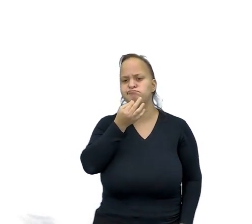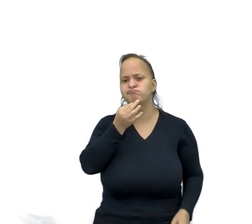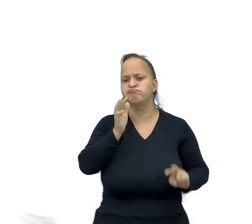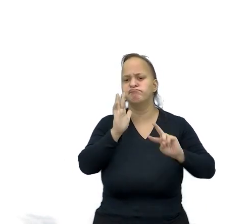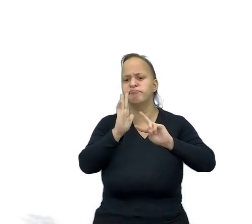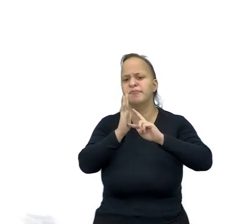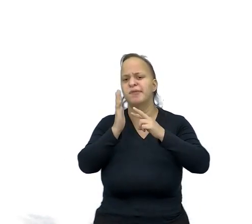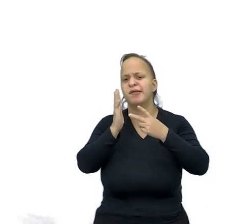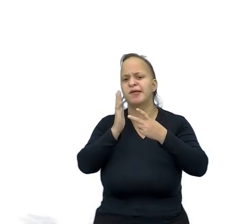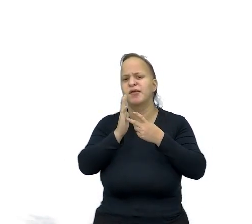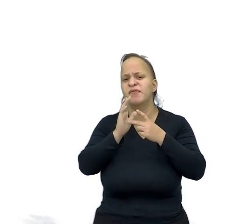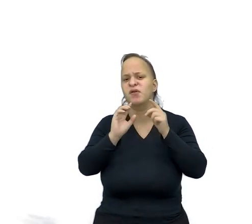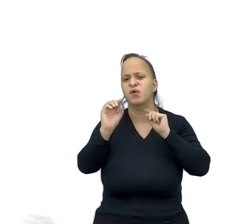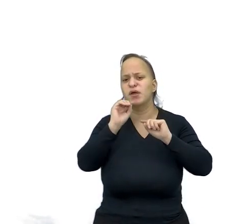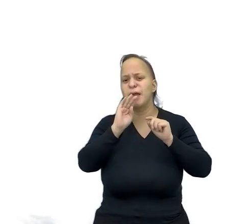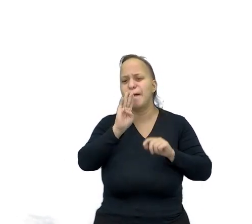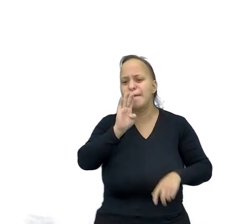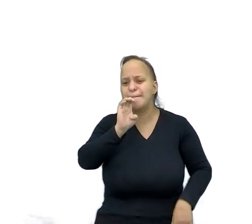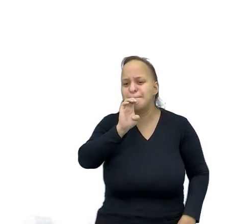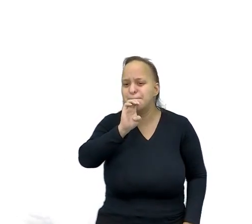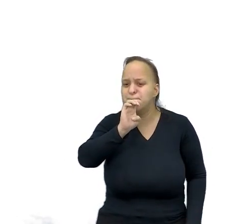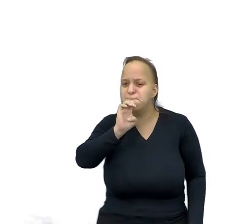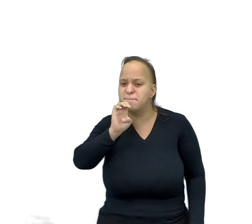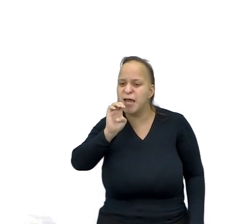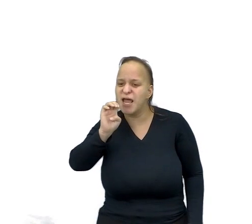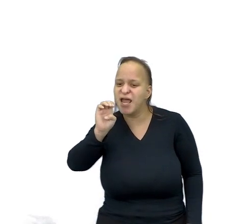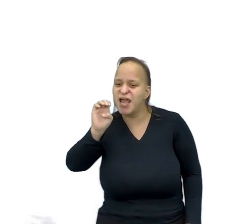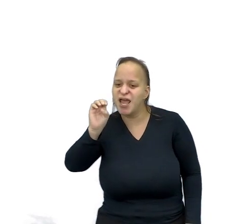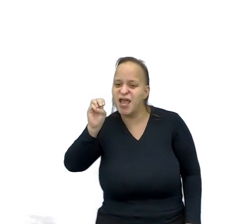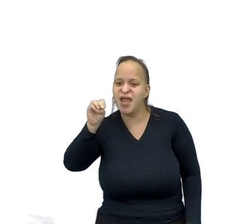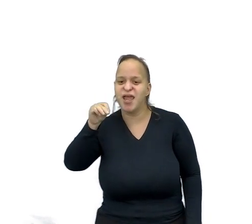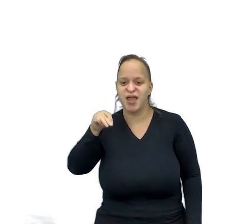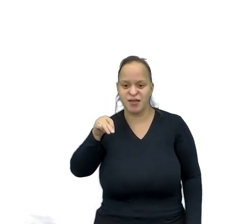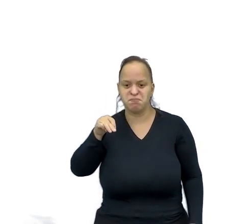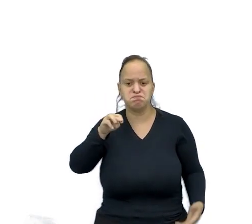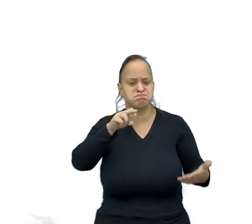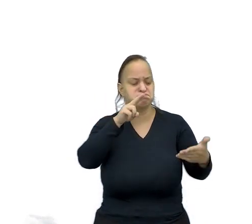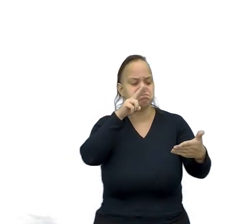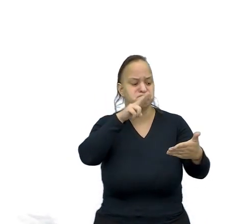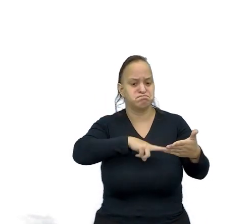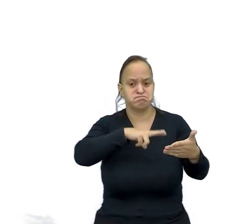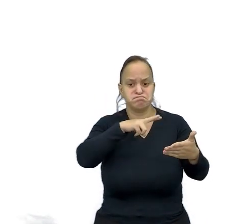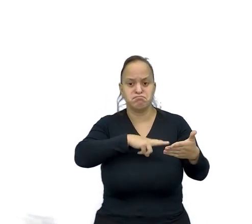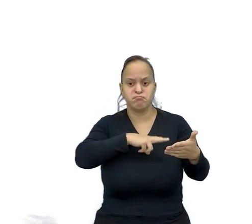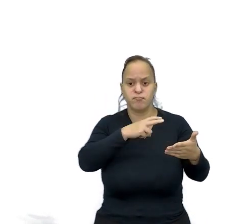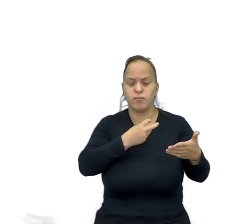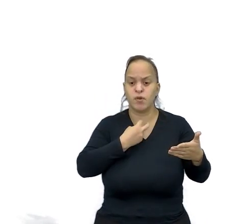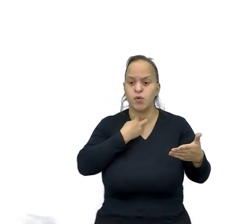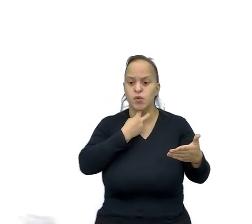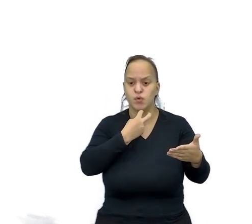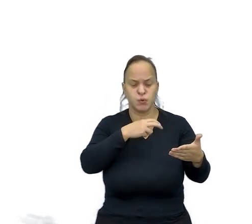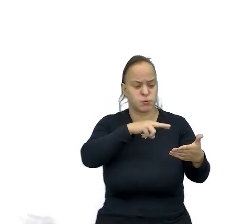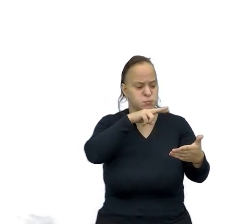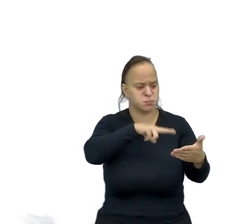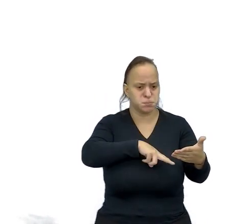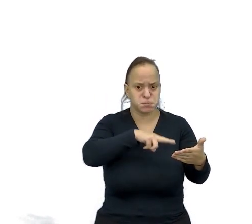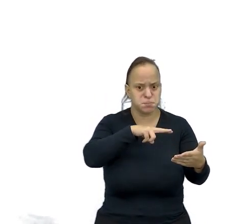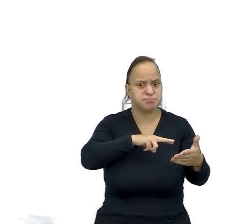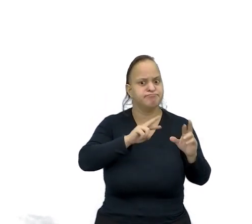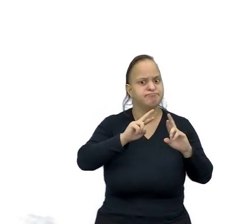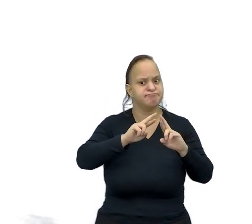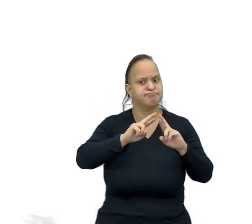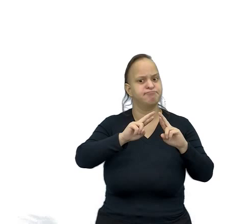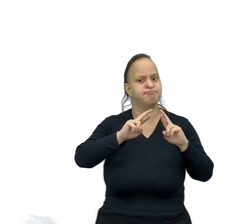esse bem recheado? Talvez a leitura com eles em voz alta, nesse pedaço, faz uma